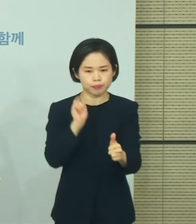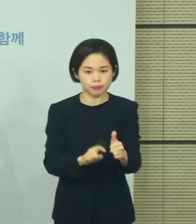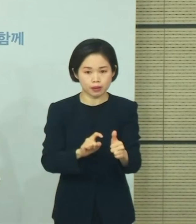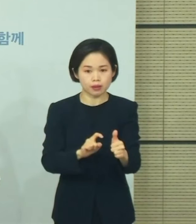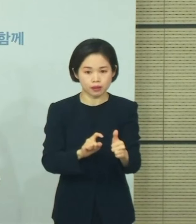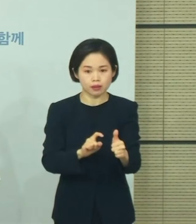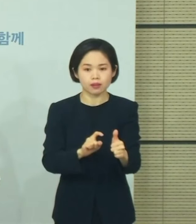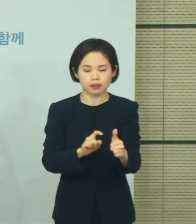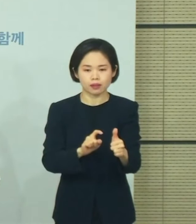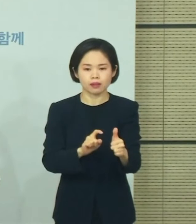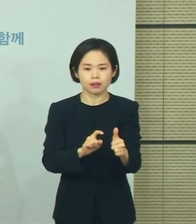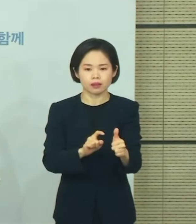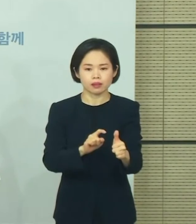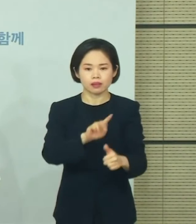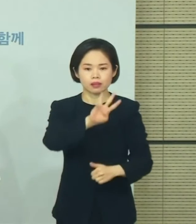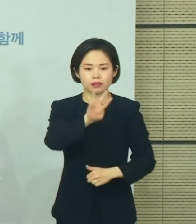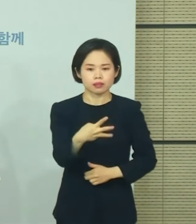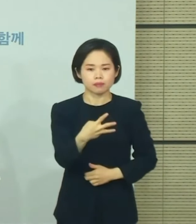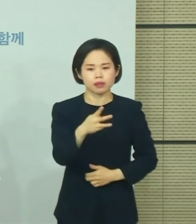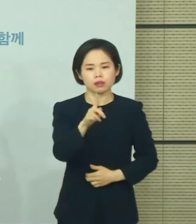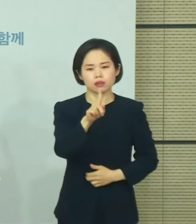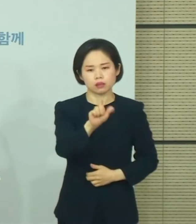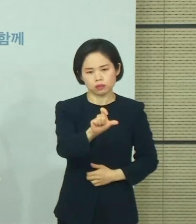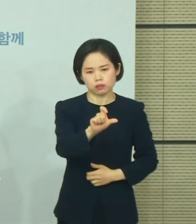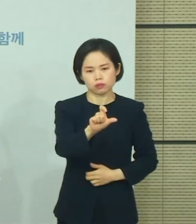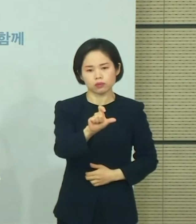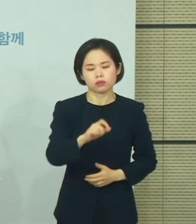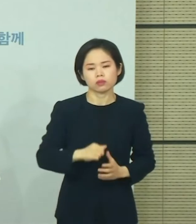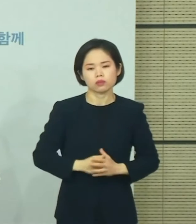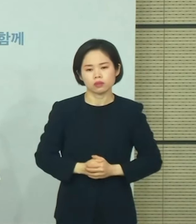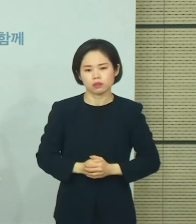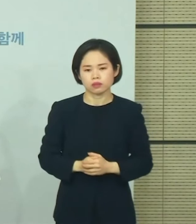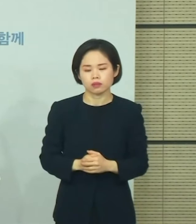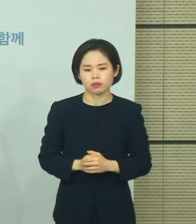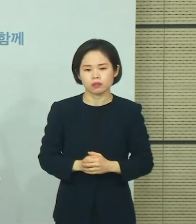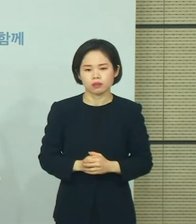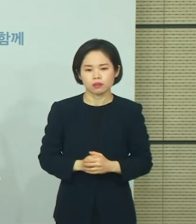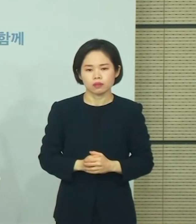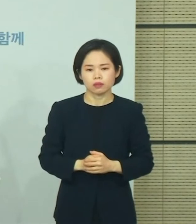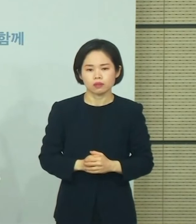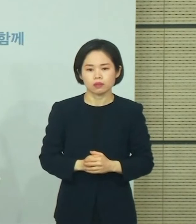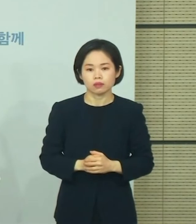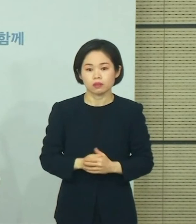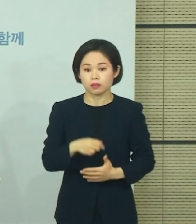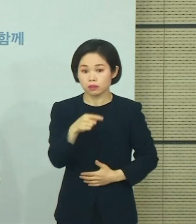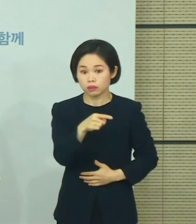de infecções de coronavírus em meses, devido ao aumento da capital que parece espalhar-se a todo o país.